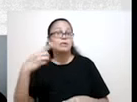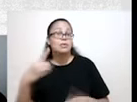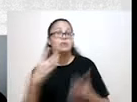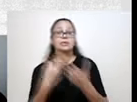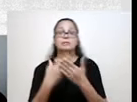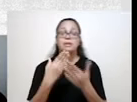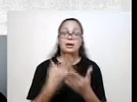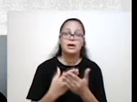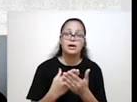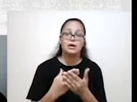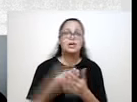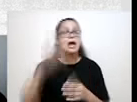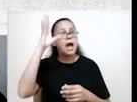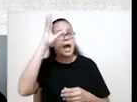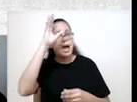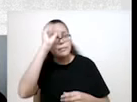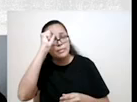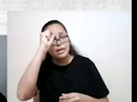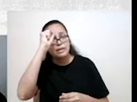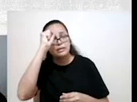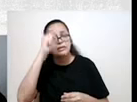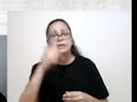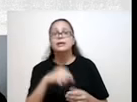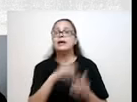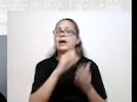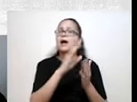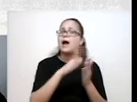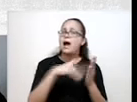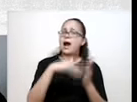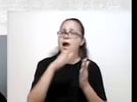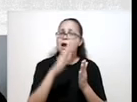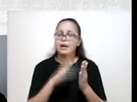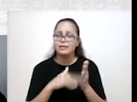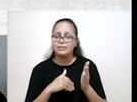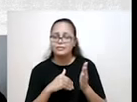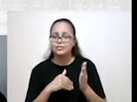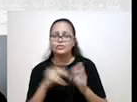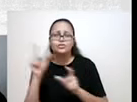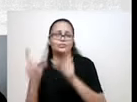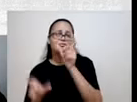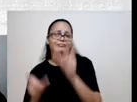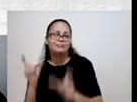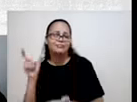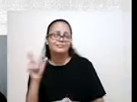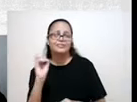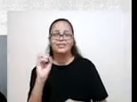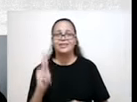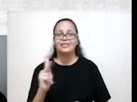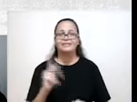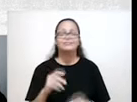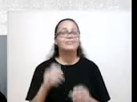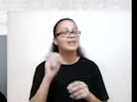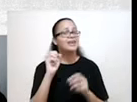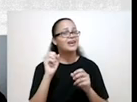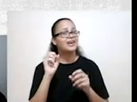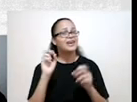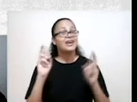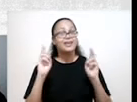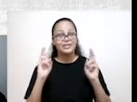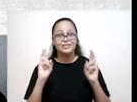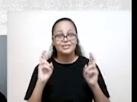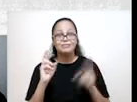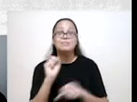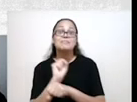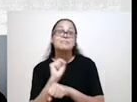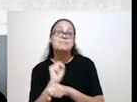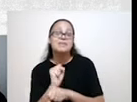aula também iremos aprender sobre a arte dos renascentistas, ok? Bom, espero que tenham gostado da